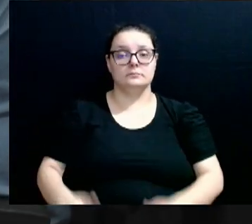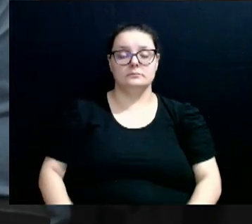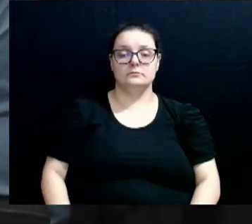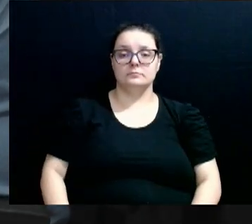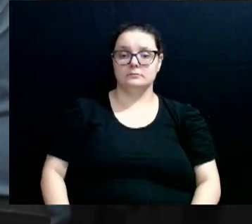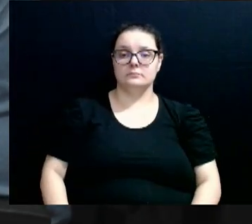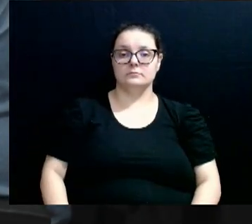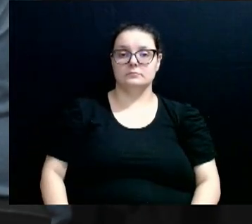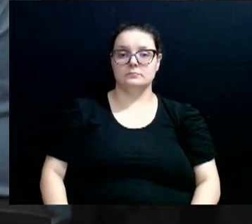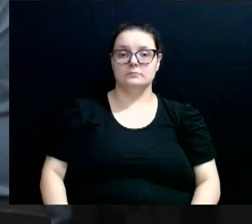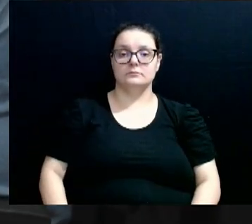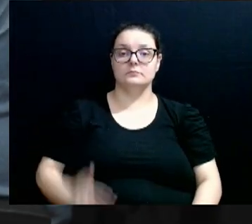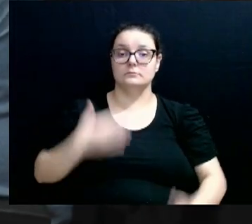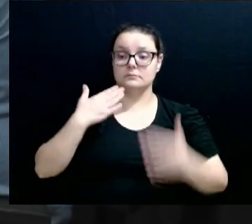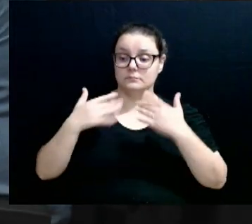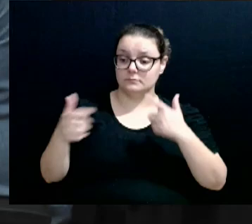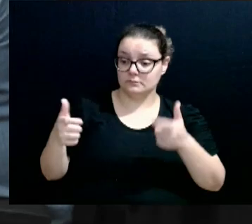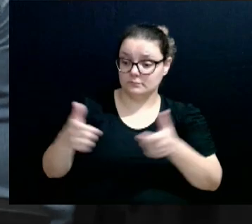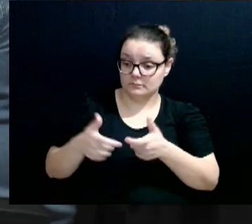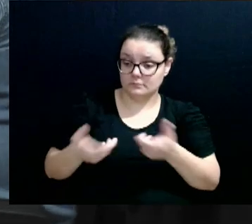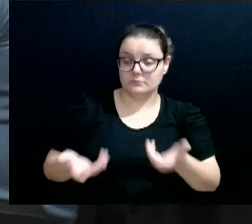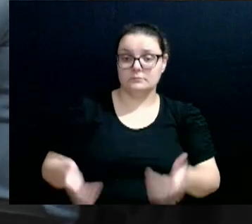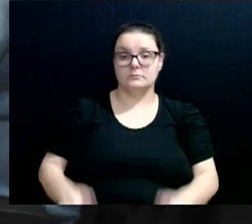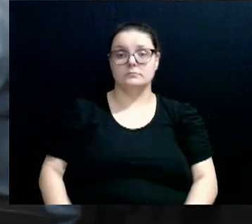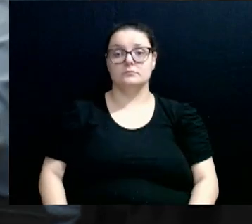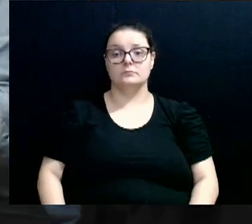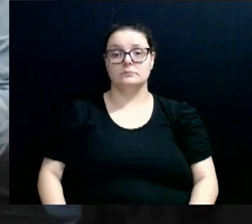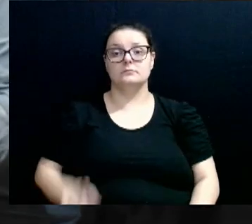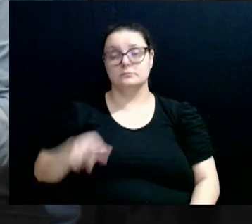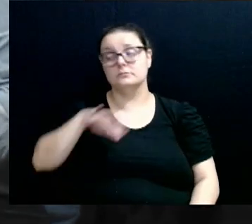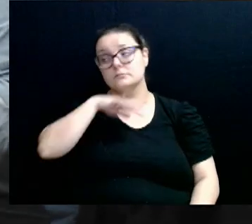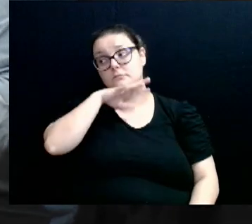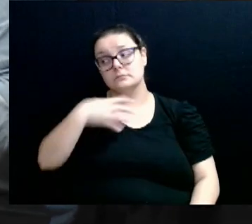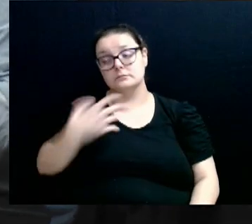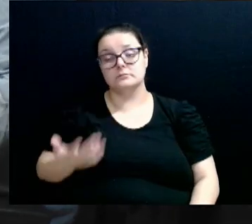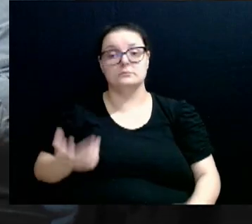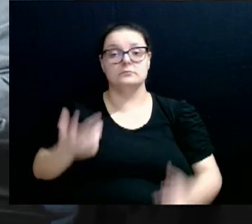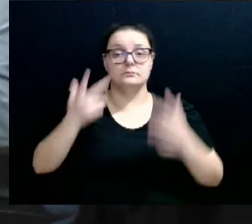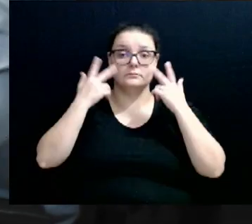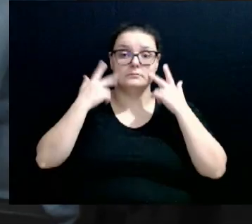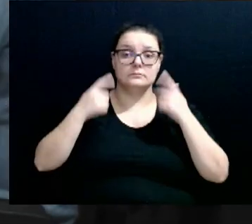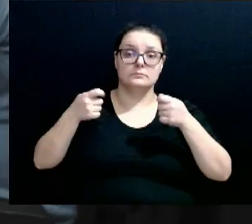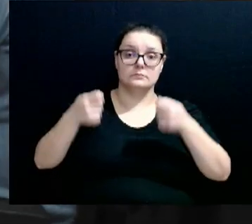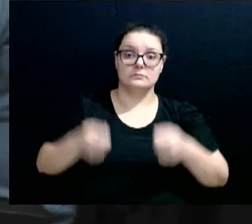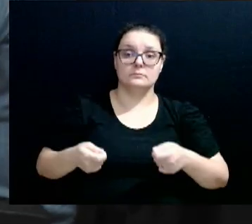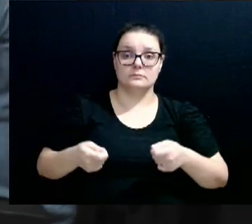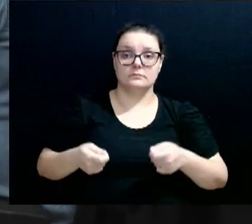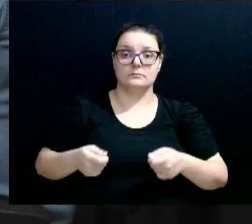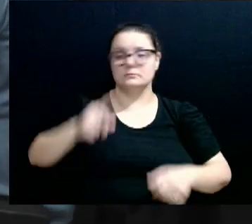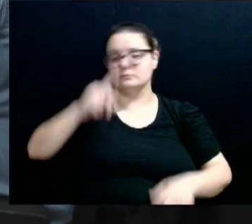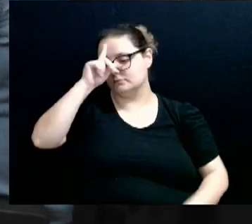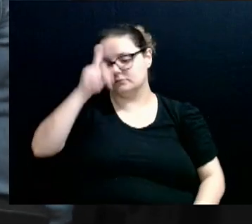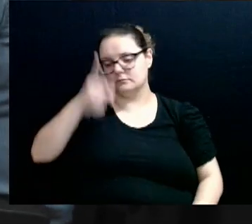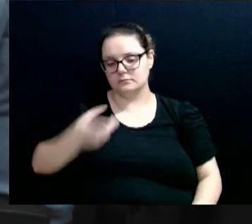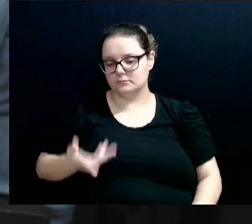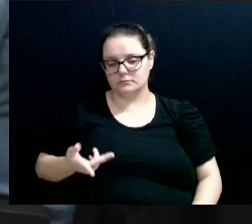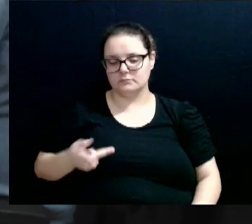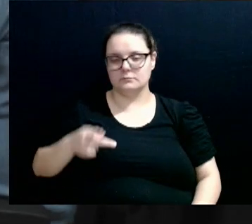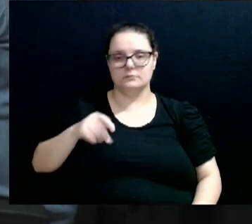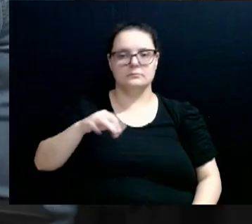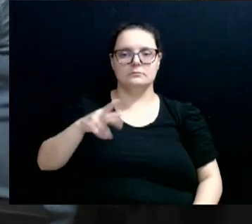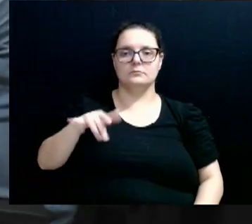vez menos, né? O que é ruim. Então, normalmente a gente estabelece posições e as posições elas ficam em confronto